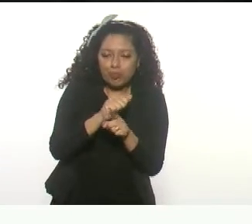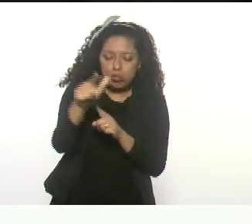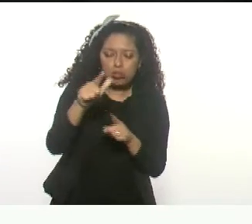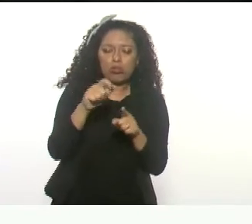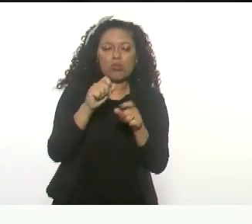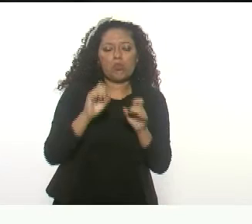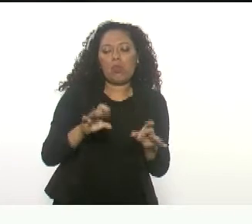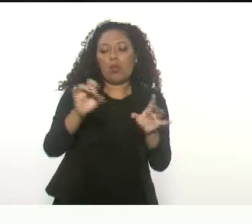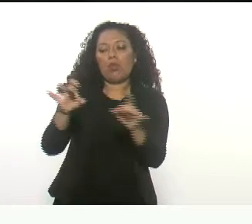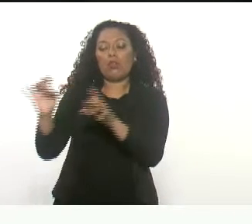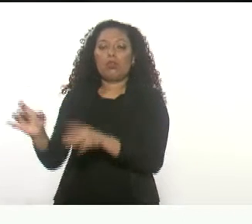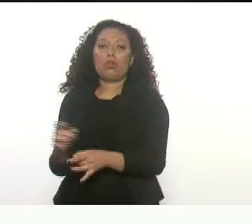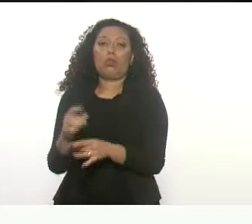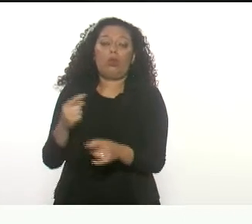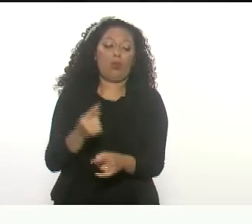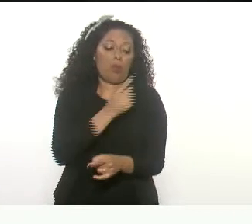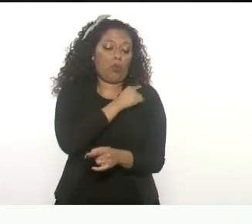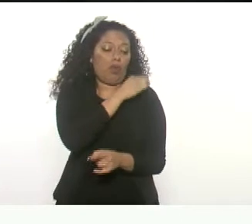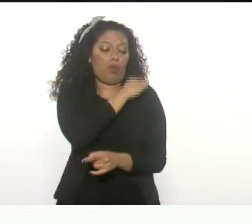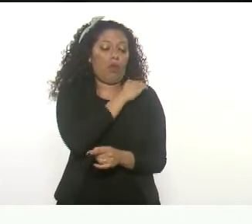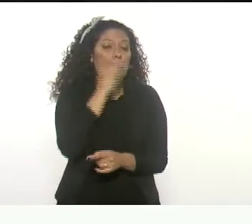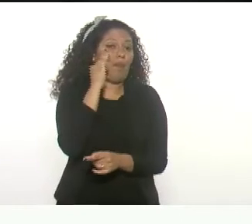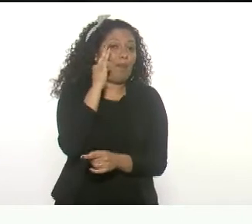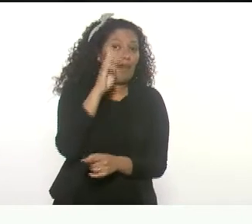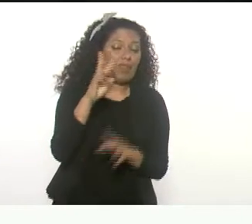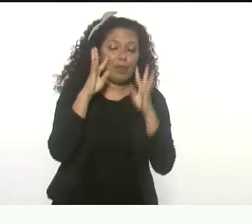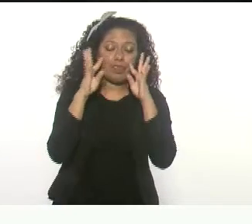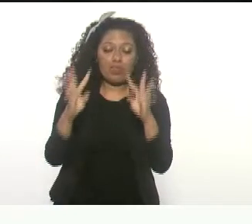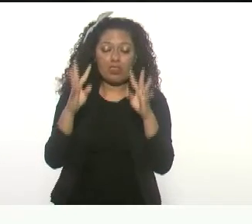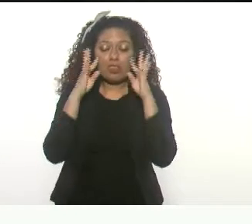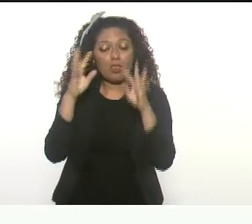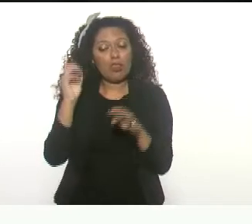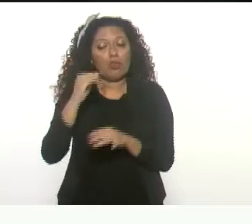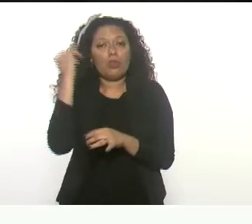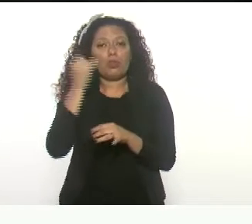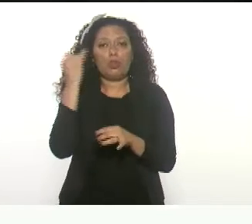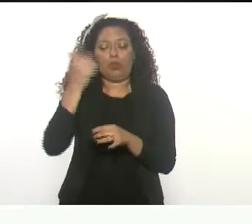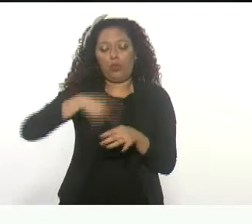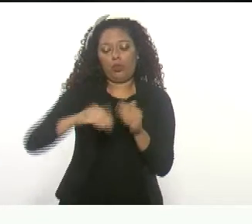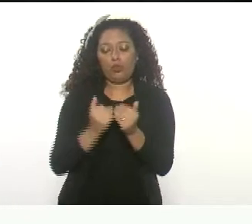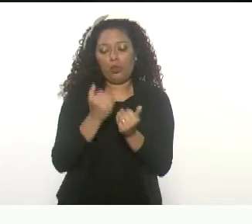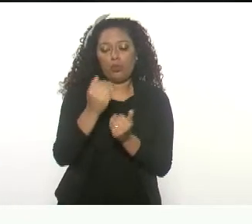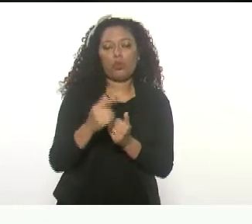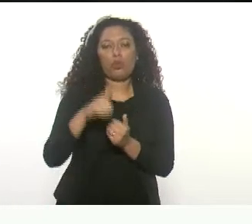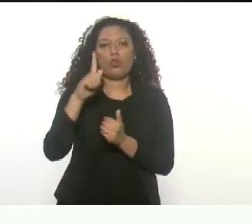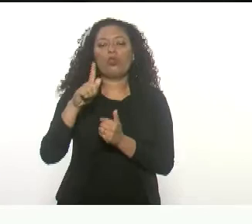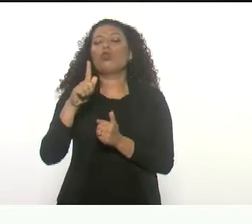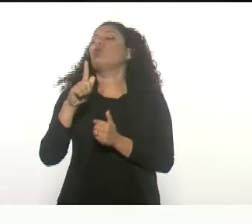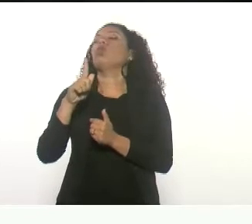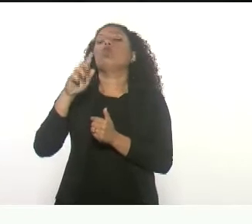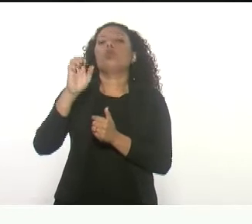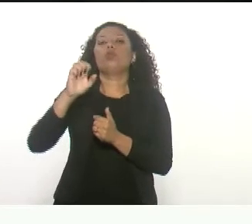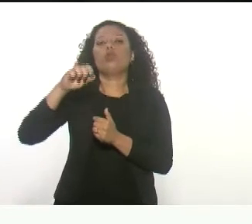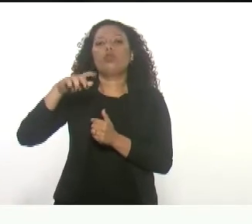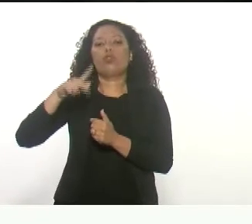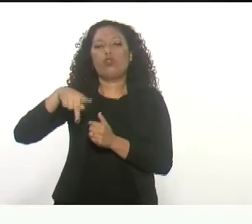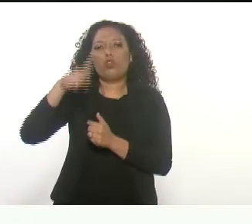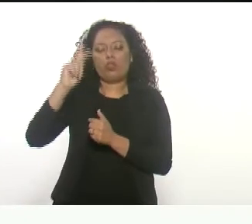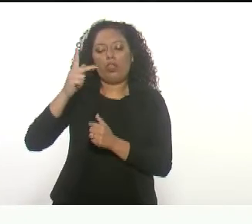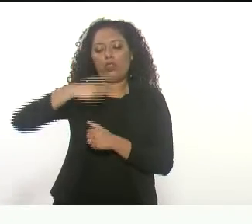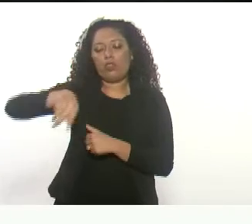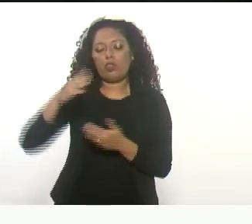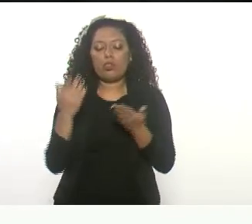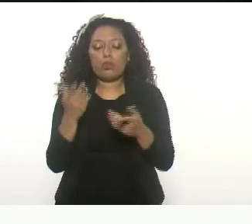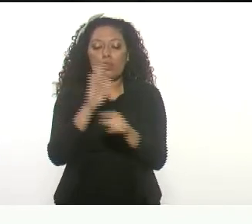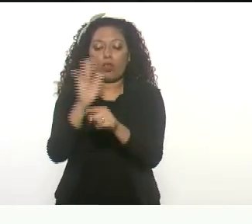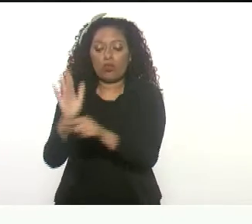finais têm que ser muito olhados. E quando a gente implementou o GEC, uma coisa que foi muito forte foi trazer projeto de